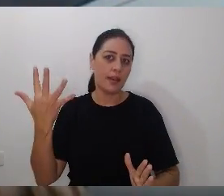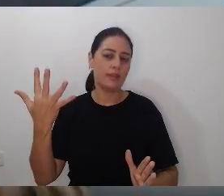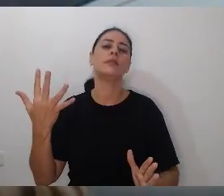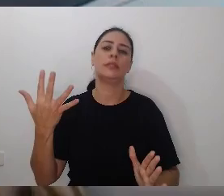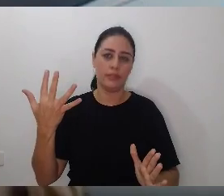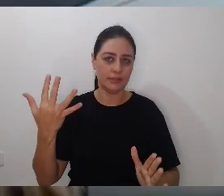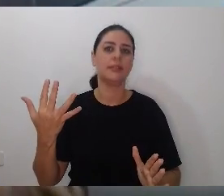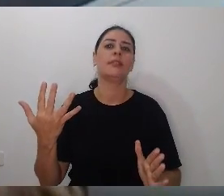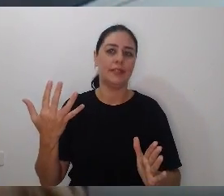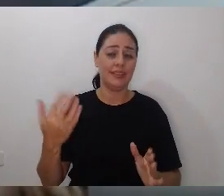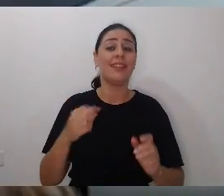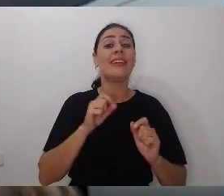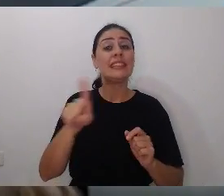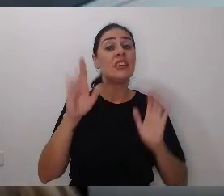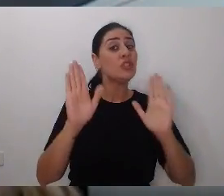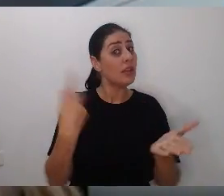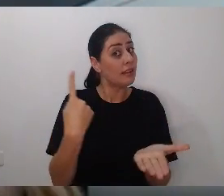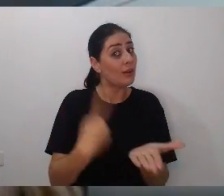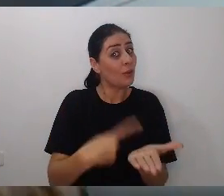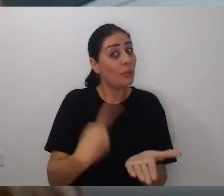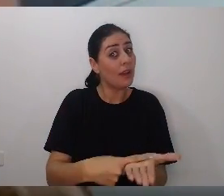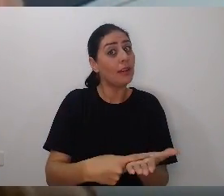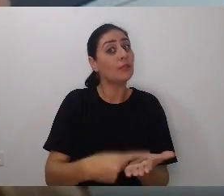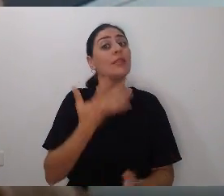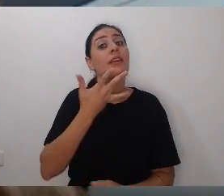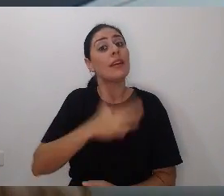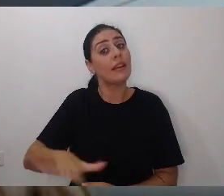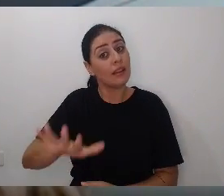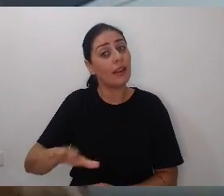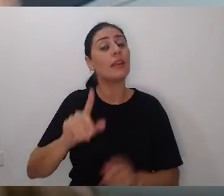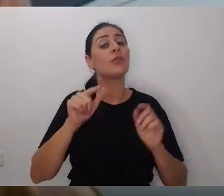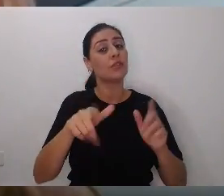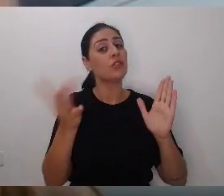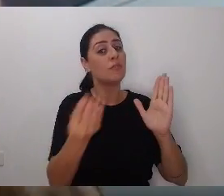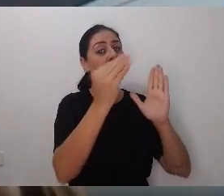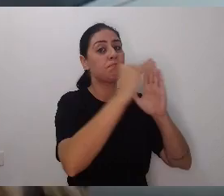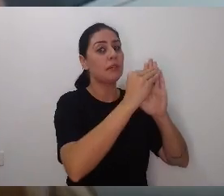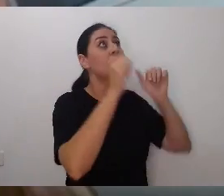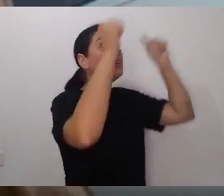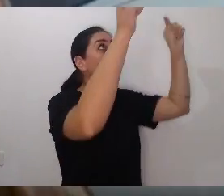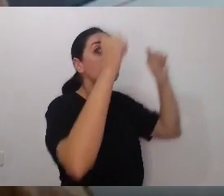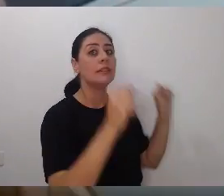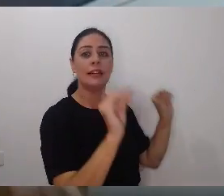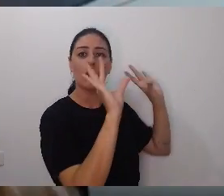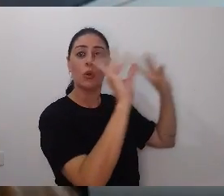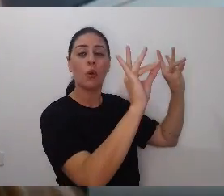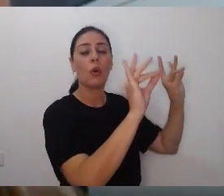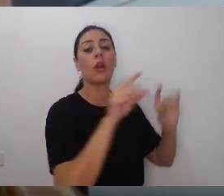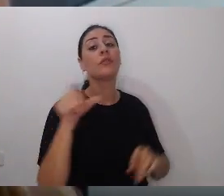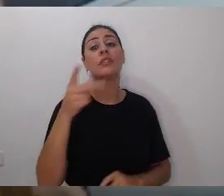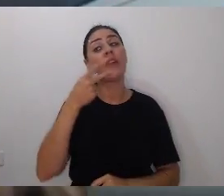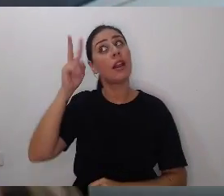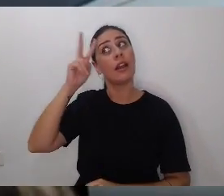sentido, a gente vai no parquinho? Que horas que a gente vai no parquinho? Nós vamos no parquinho? É agora que nós vamos? Que horas que nós